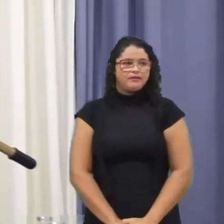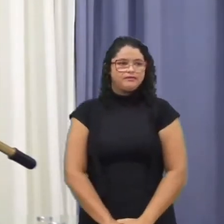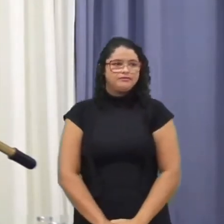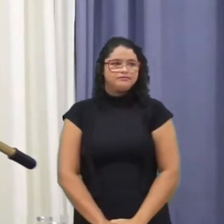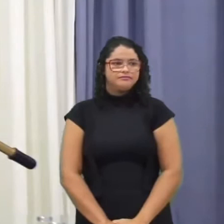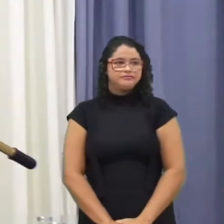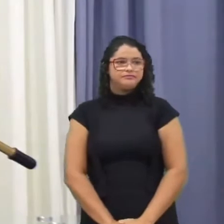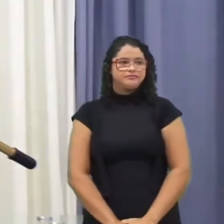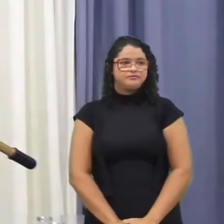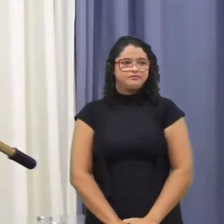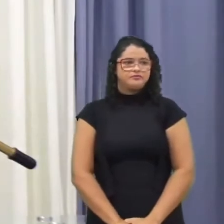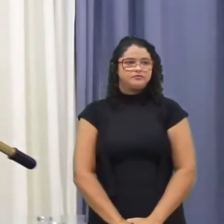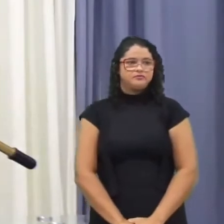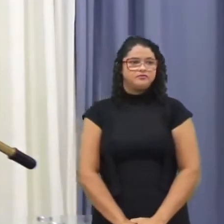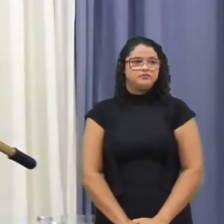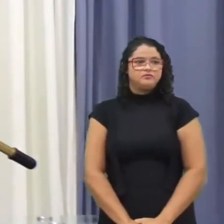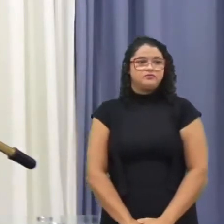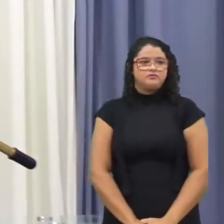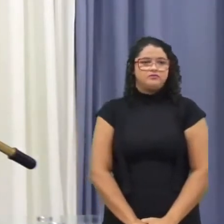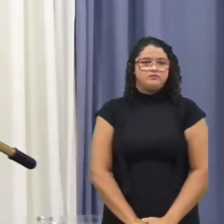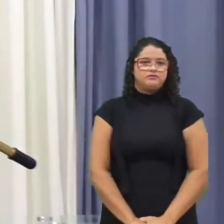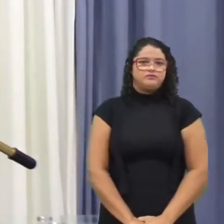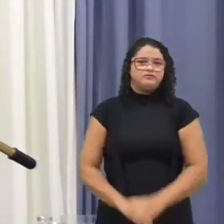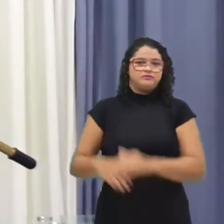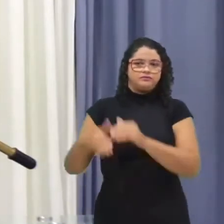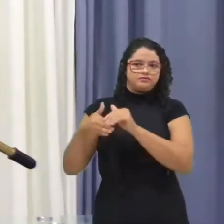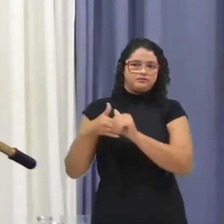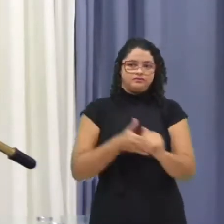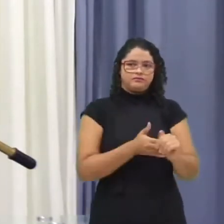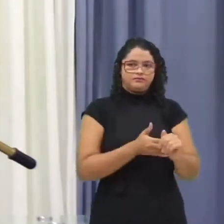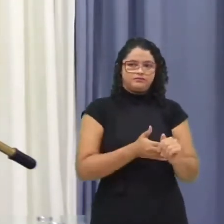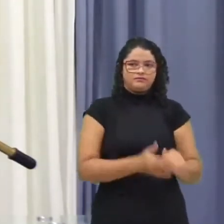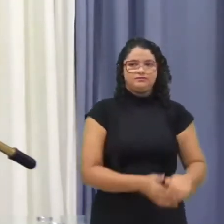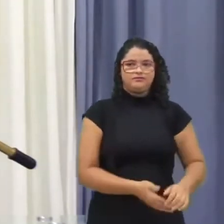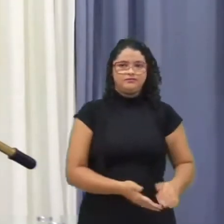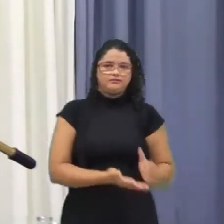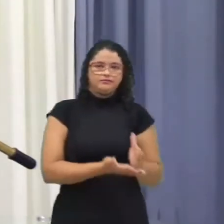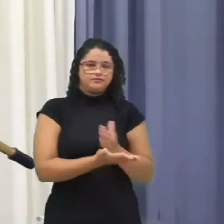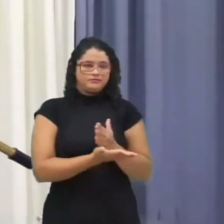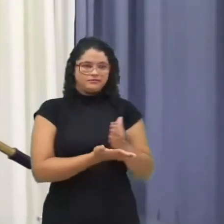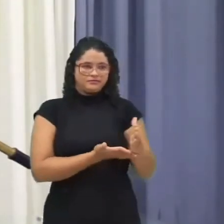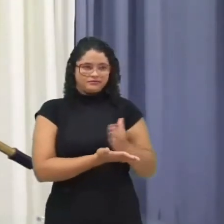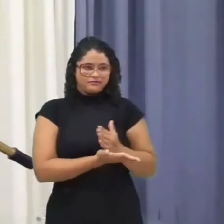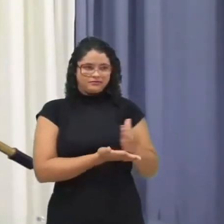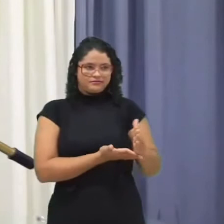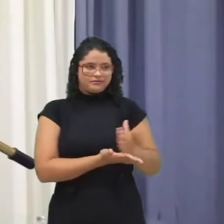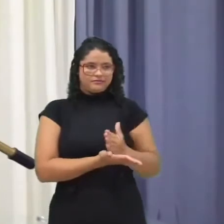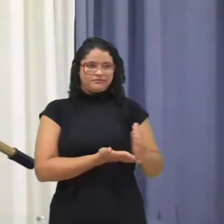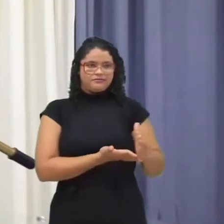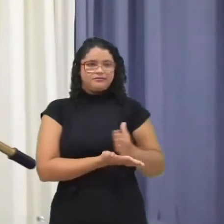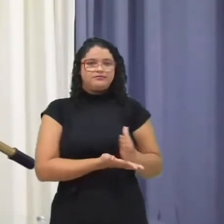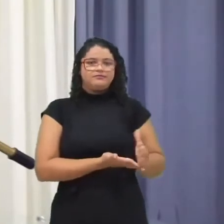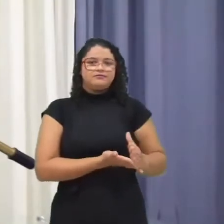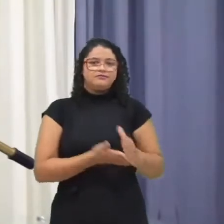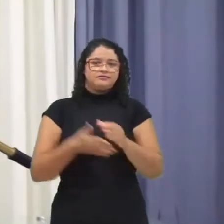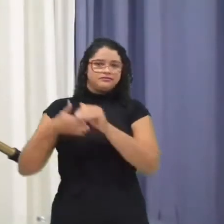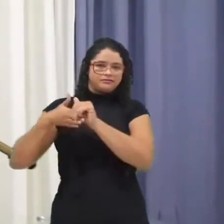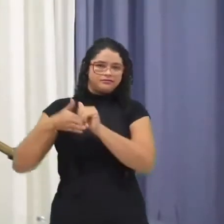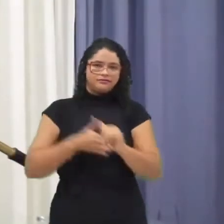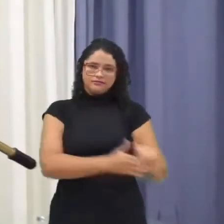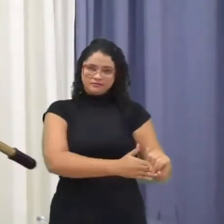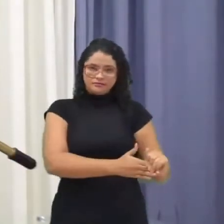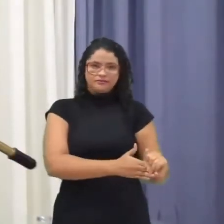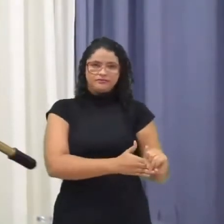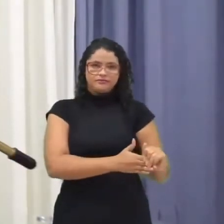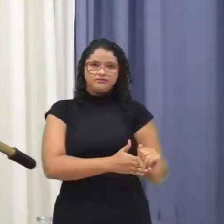Ora, ele não levou alguns cativos do cativeiro, ele levou foi o